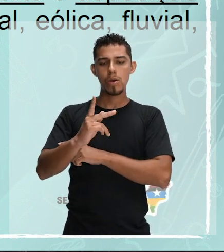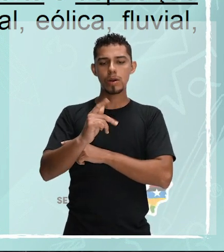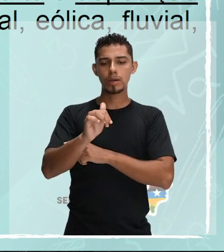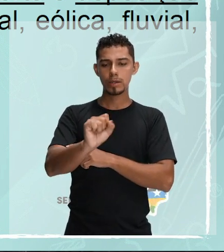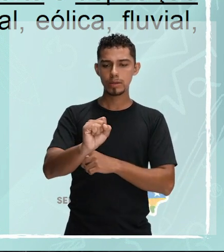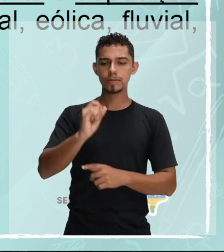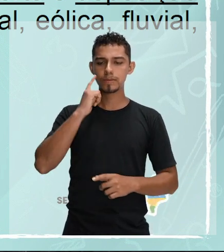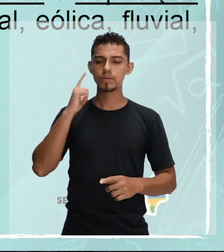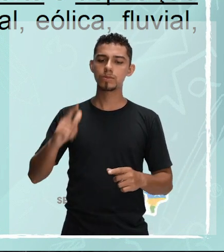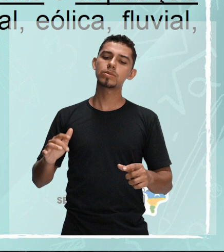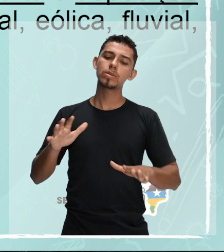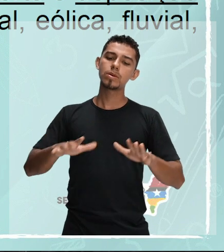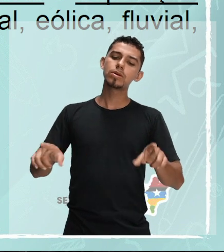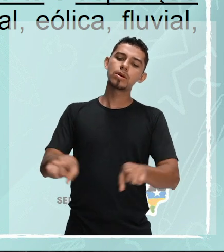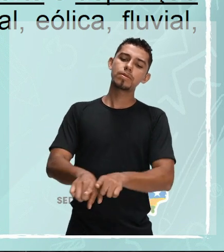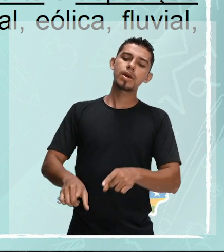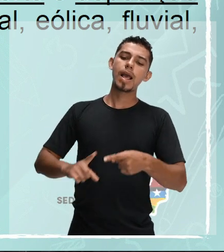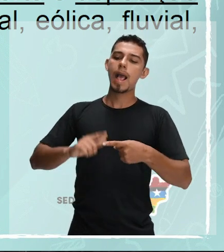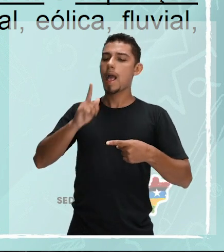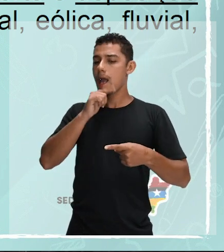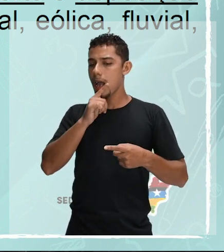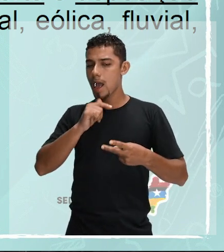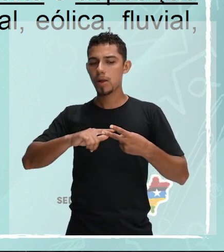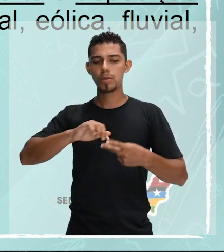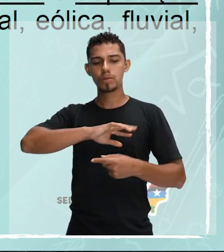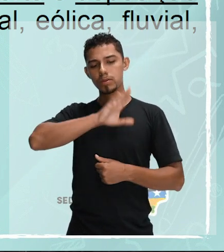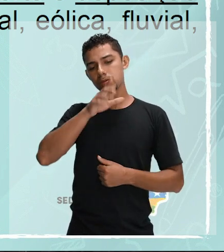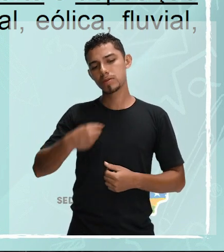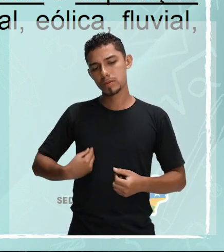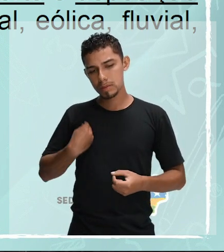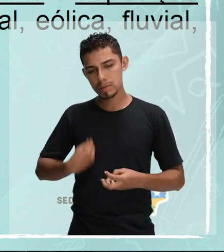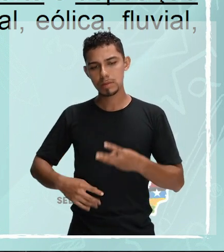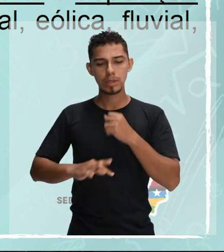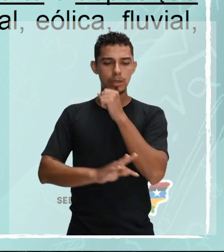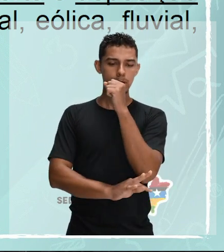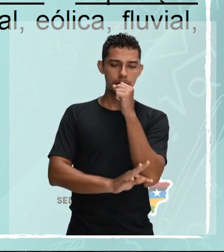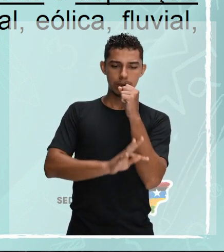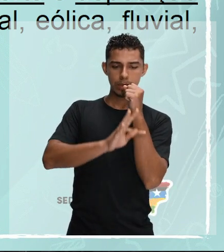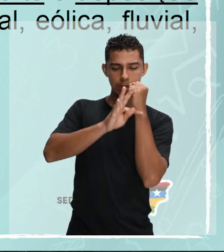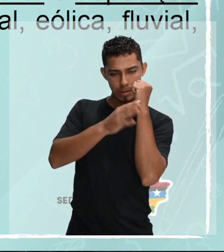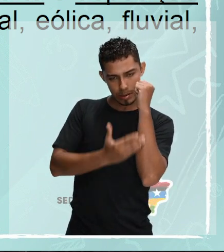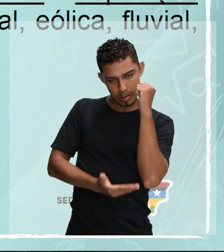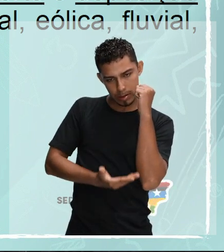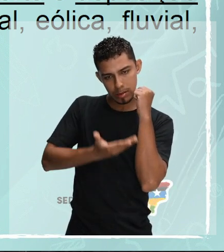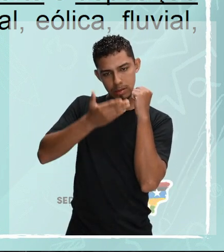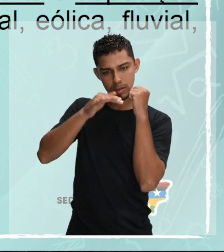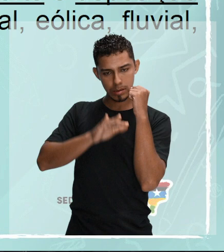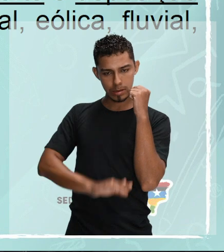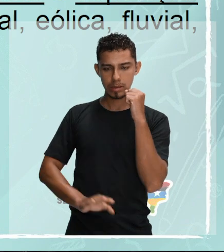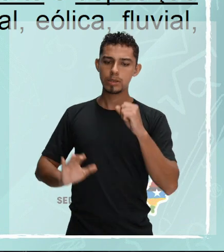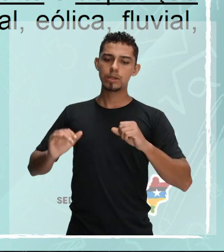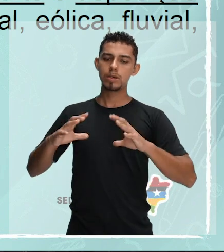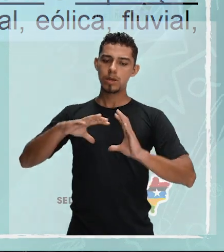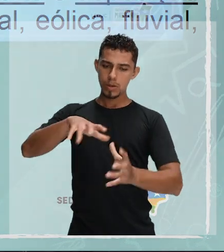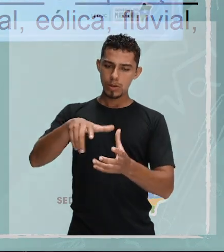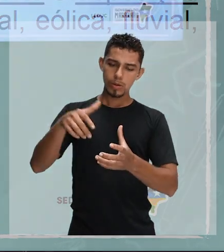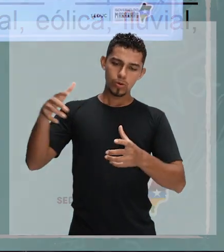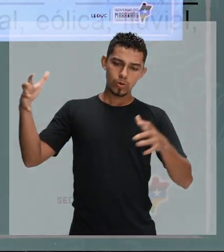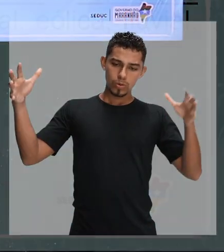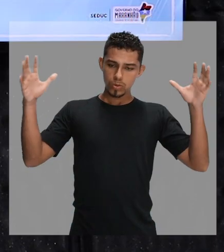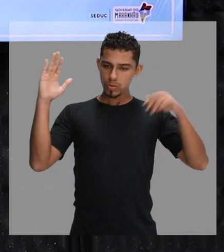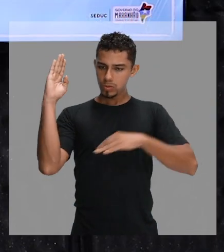corresponde à ação das intempéries, como a água, os seres vivos, a temperatura, a atmosfera sobre as